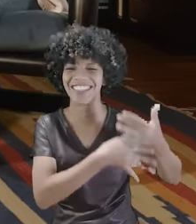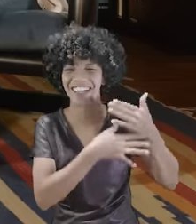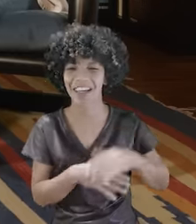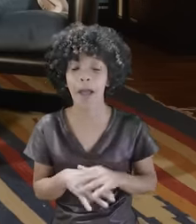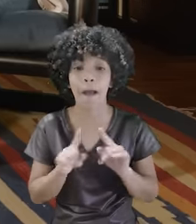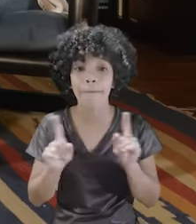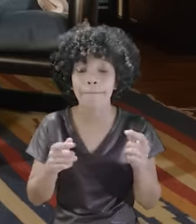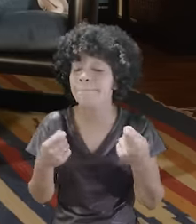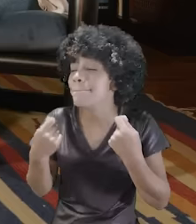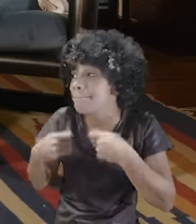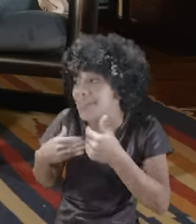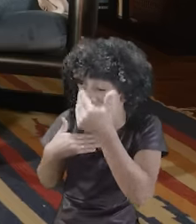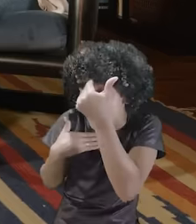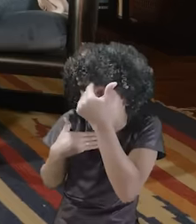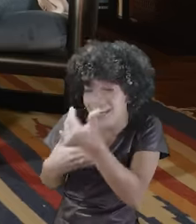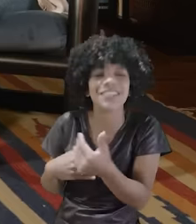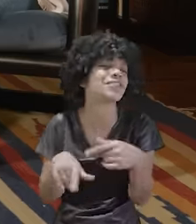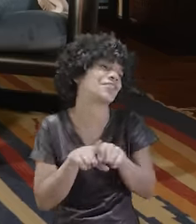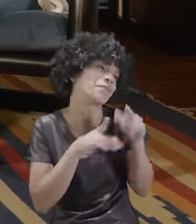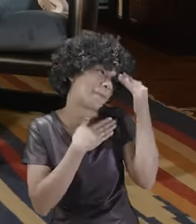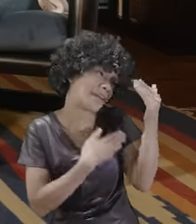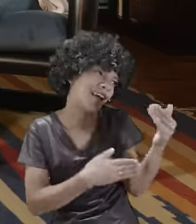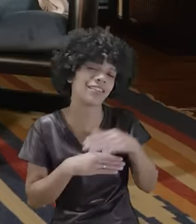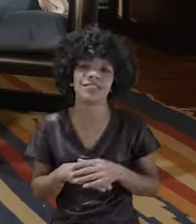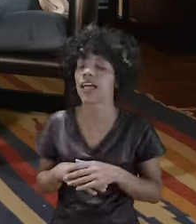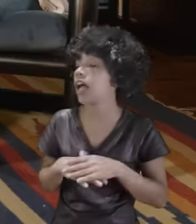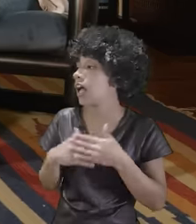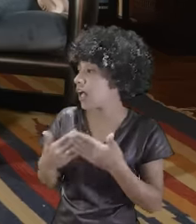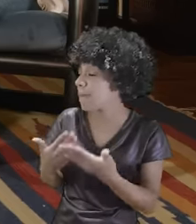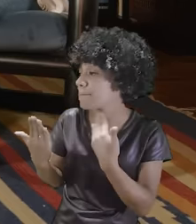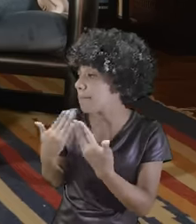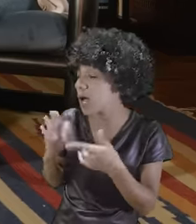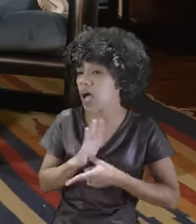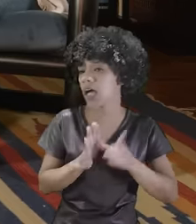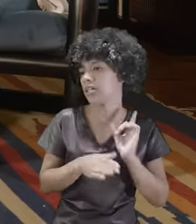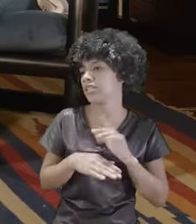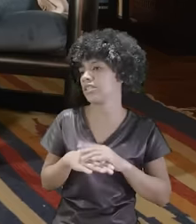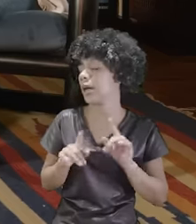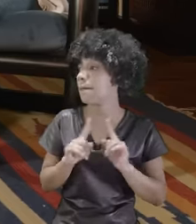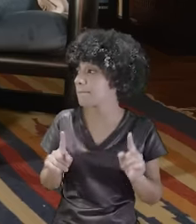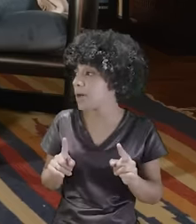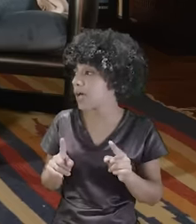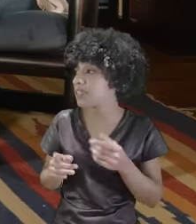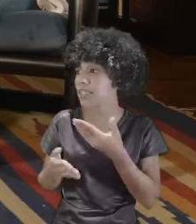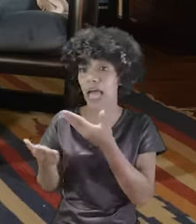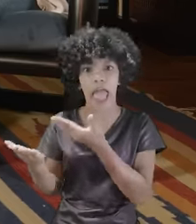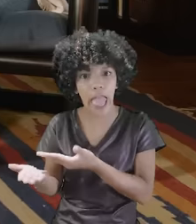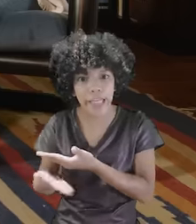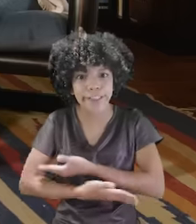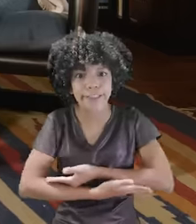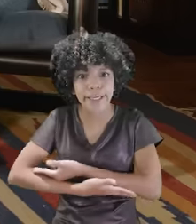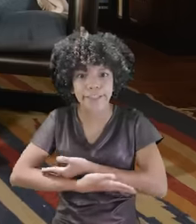ó eu preciso muito agradecer você é muito obrigado a gente fez a gente vai fazer essa esse bate-papo antes mas esse menino